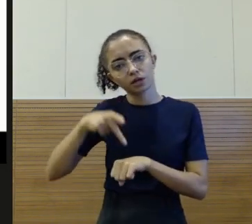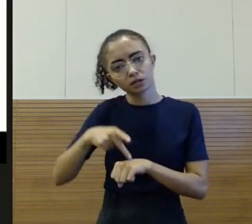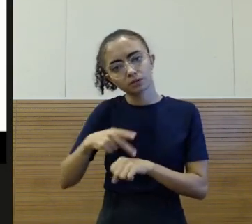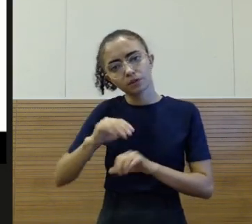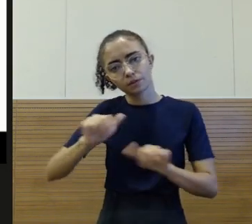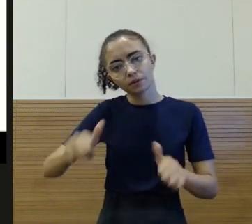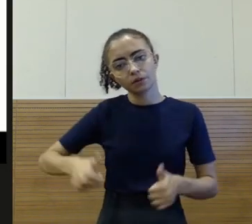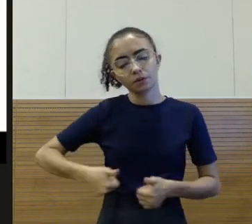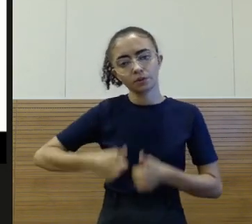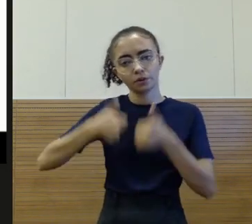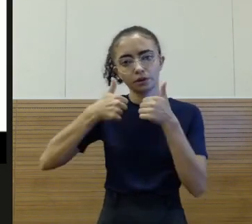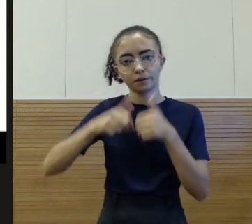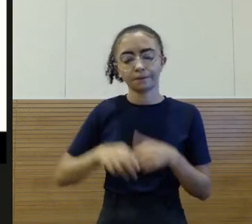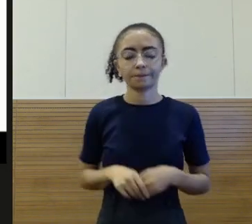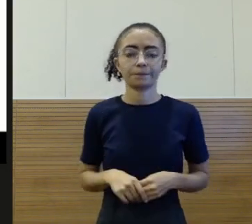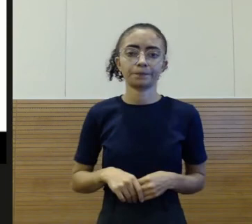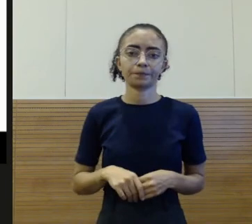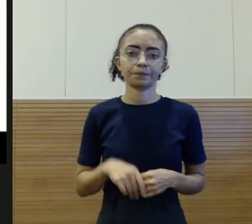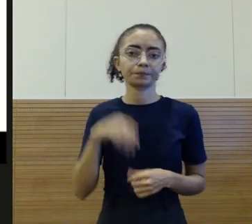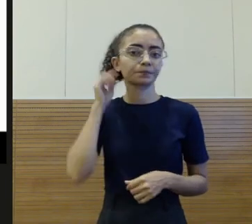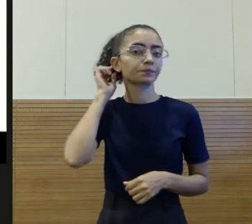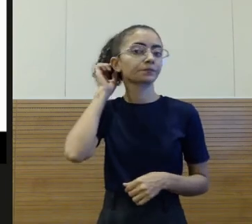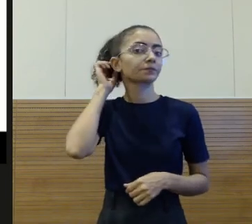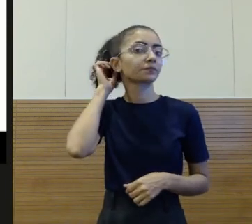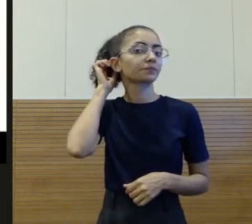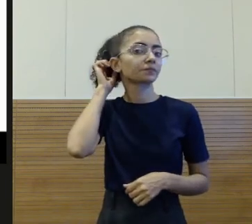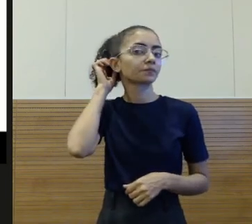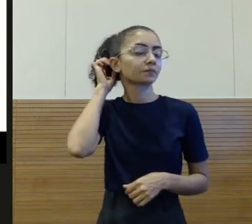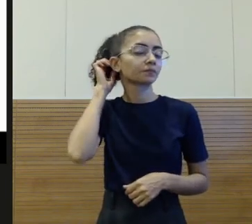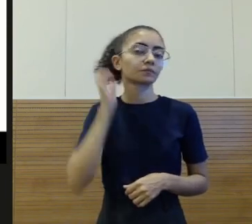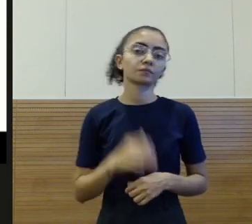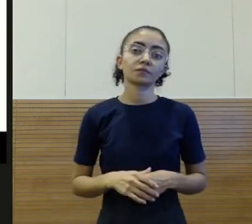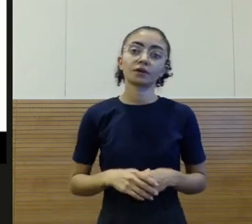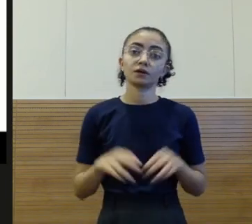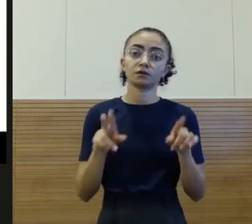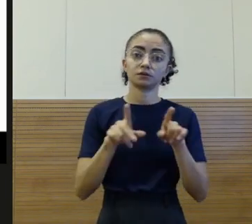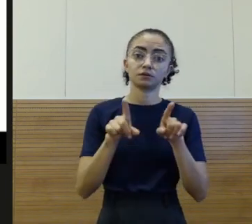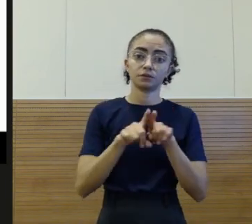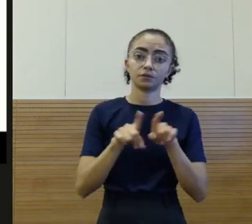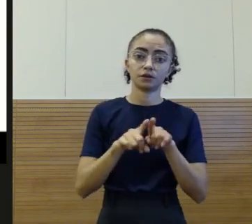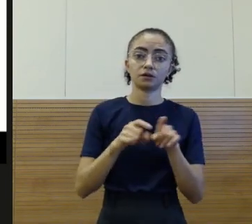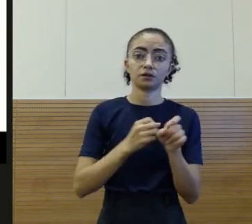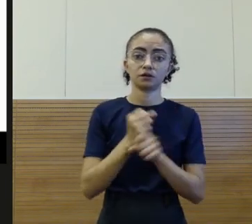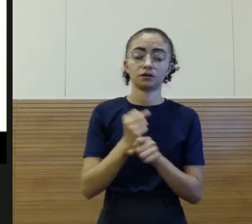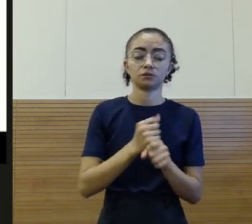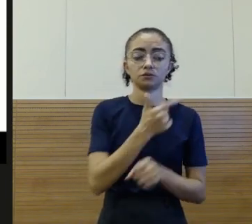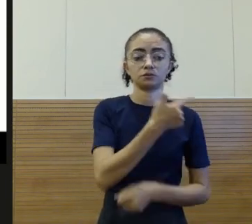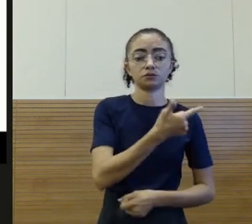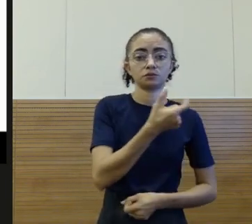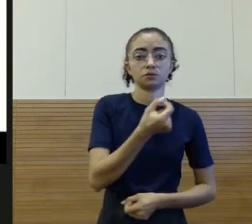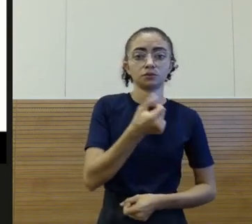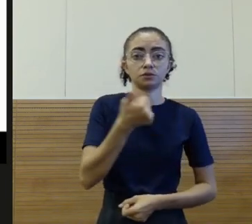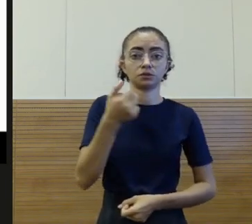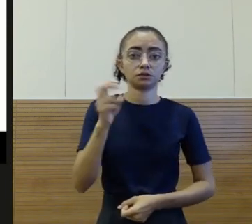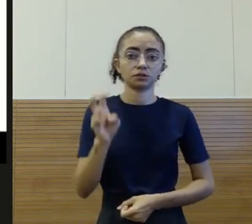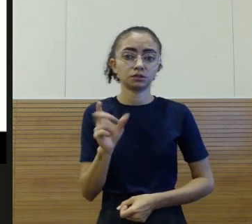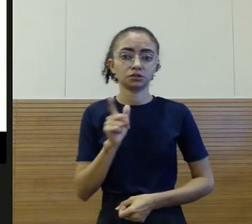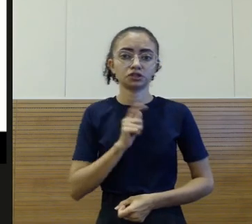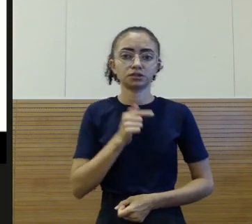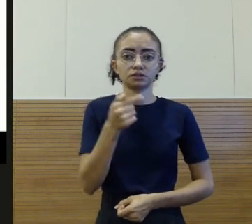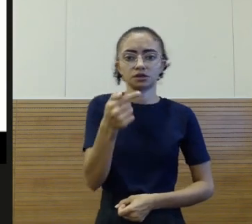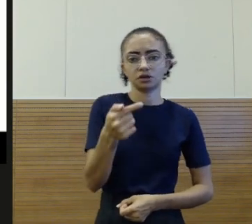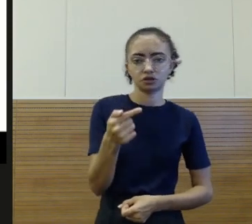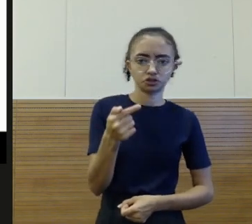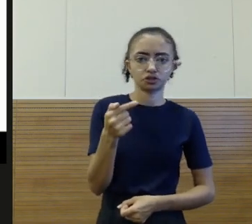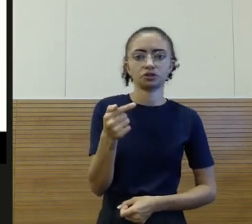advocacy internacional, não sei se vocês se lembram, em 2015, havia só 7 países na África que